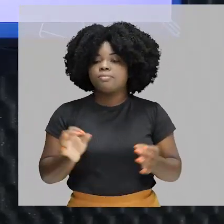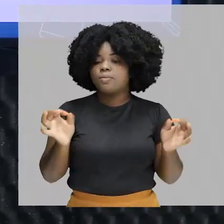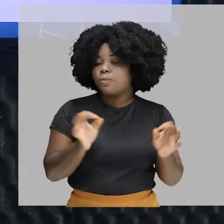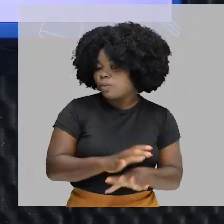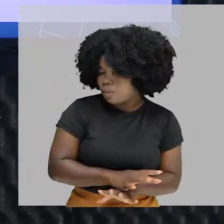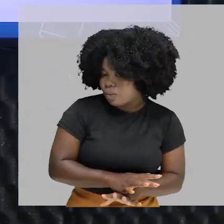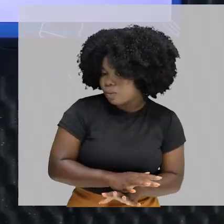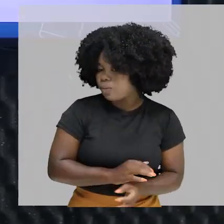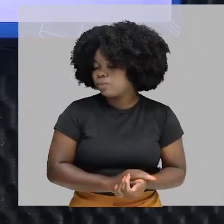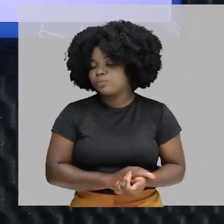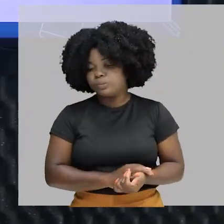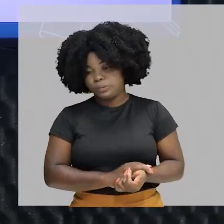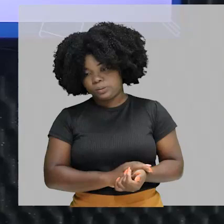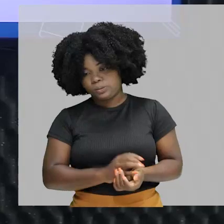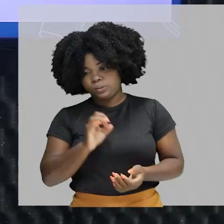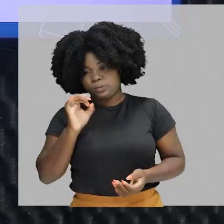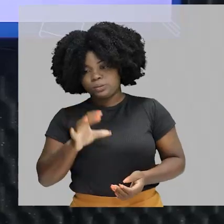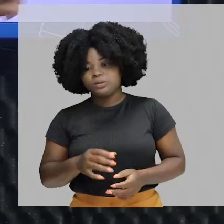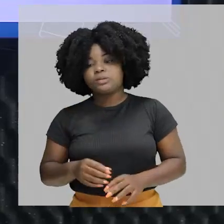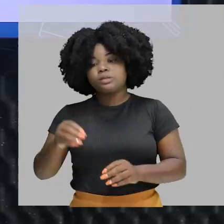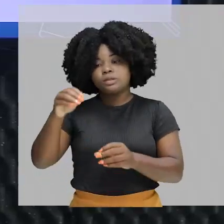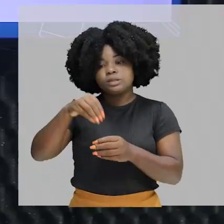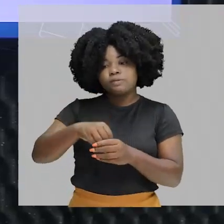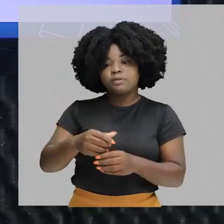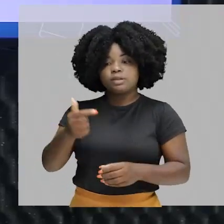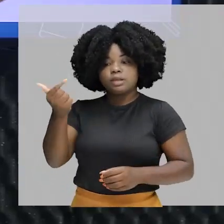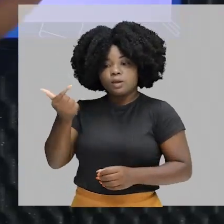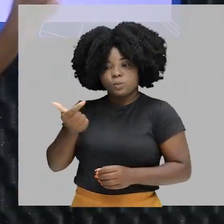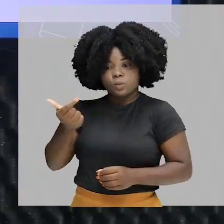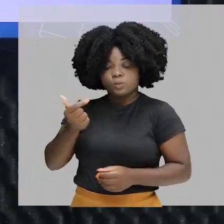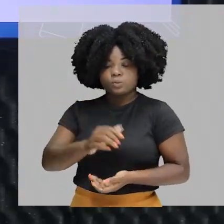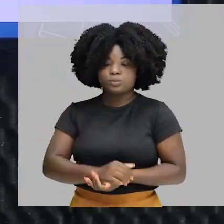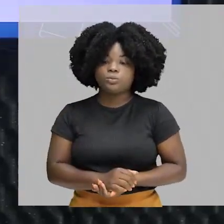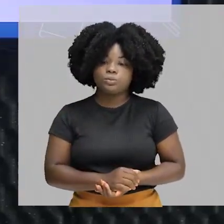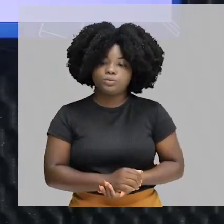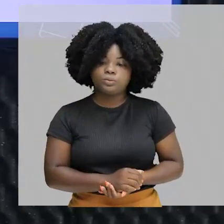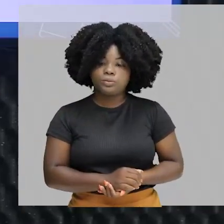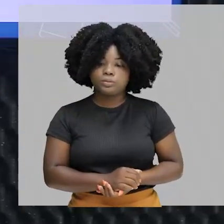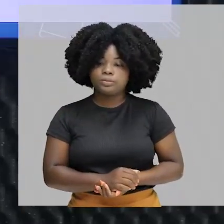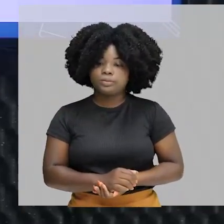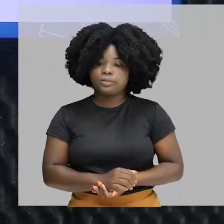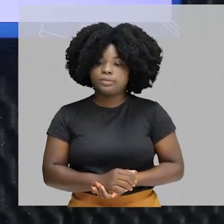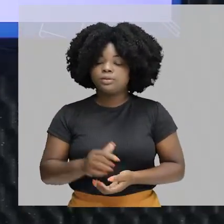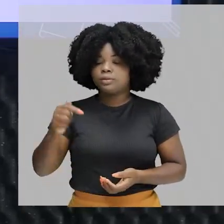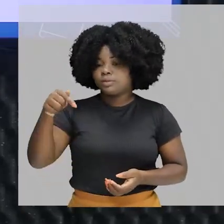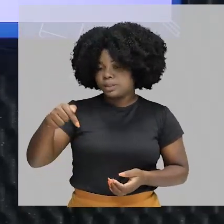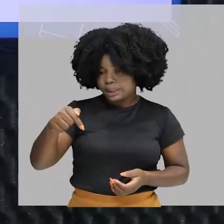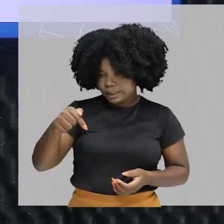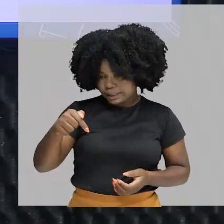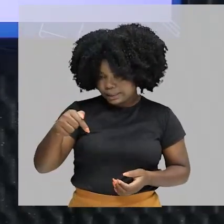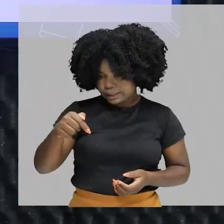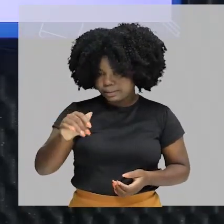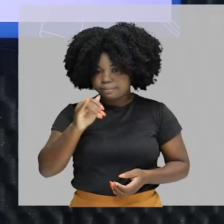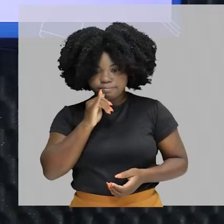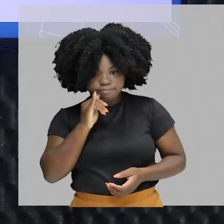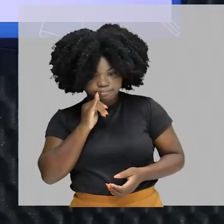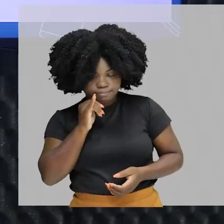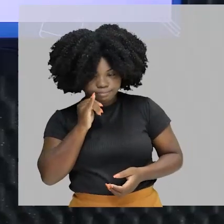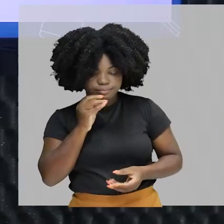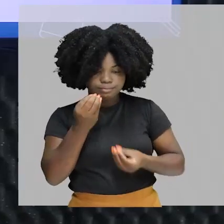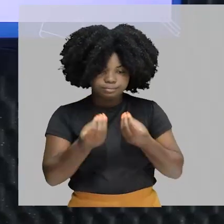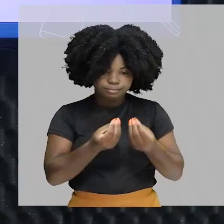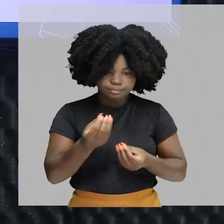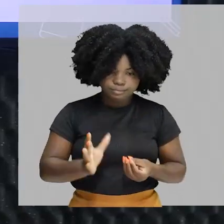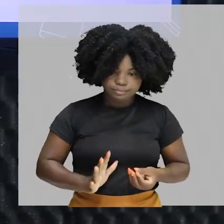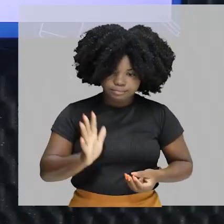ficou somente quem estava dentro da raiz, o número 2. Ou seja, a minha razão aqui, para esse exemplo, dessa forma como